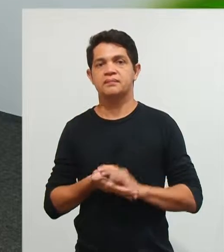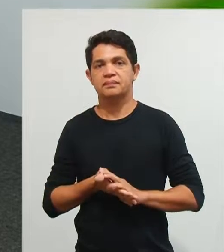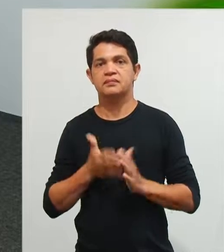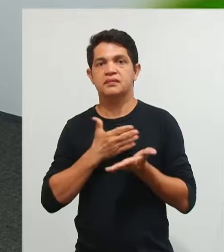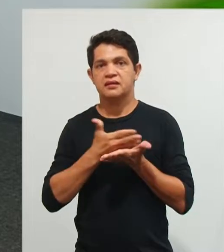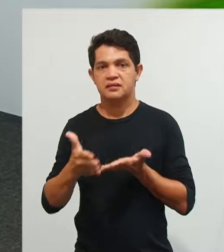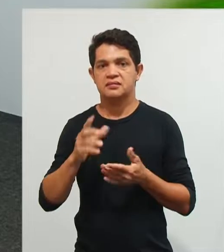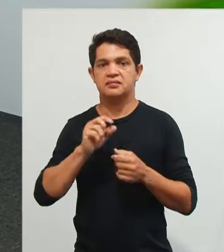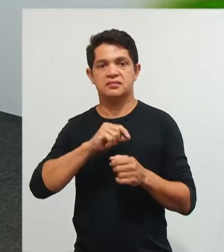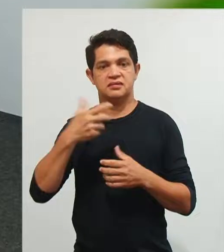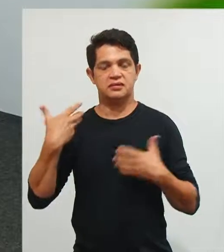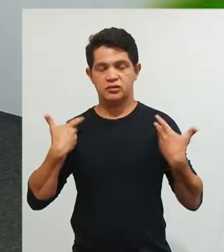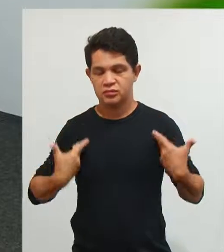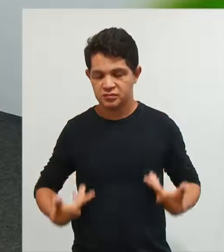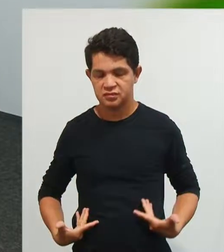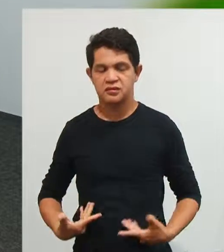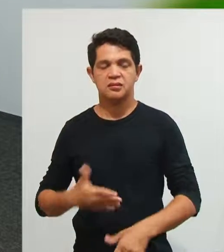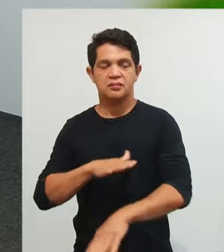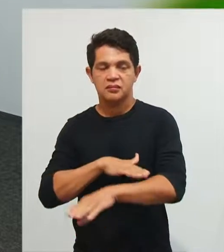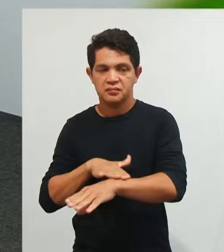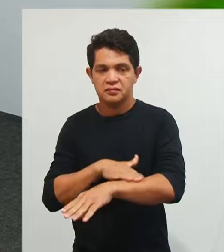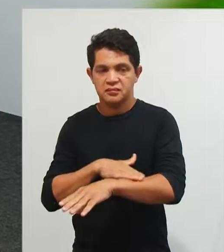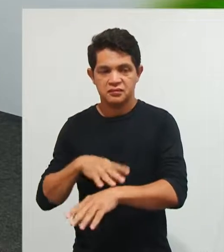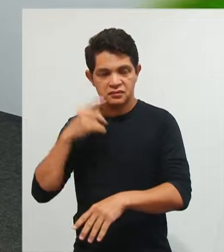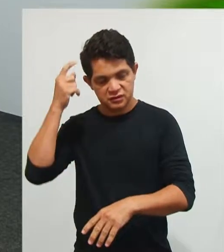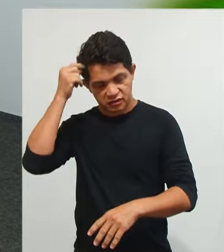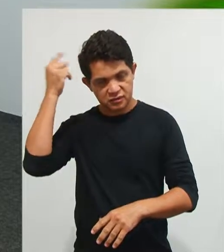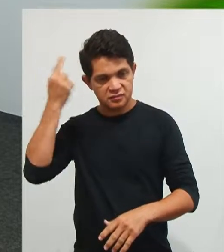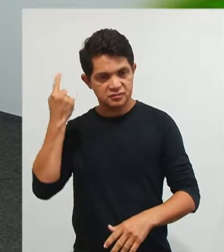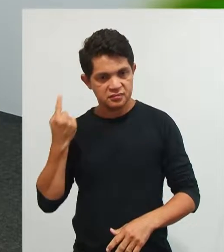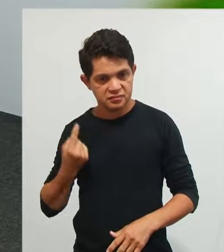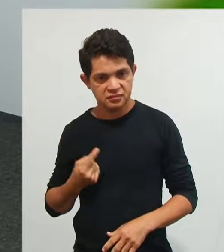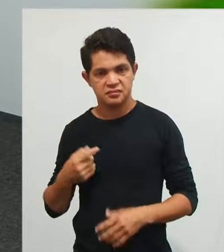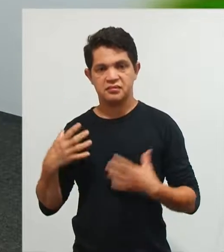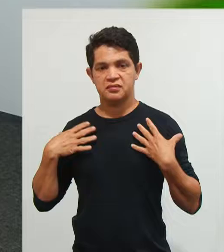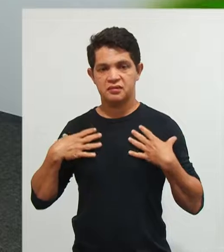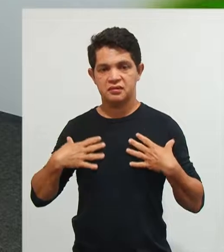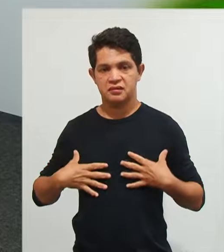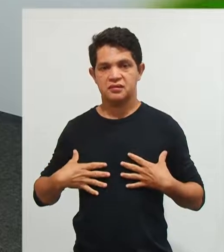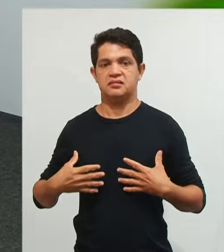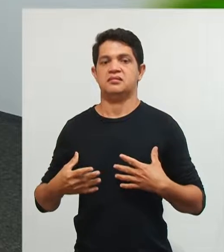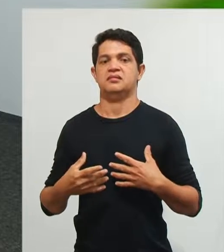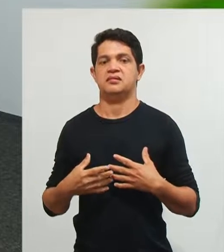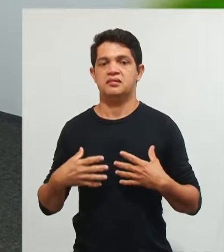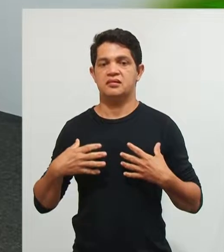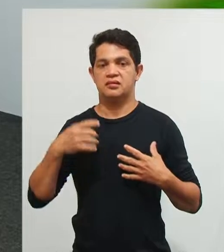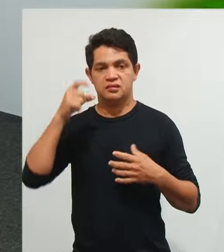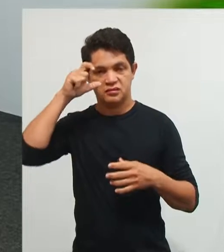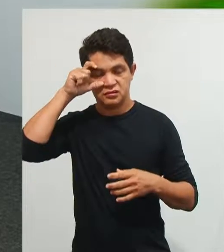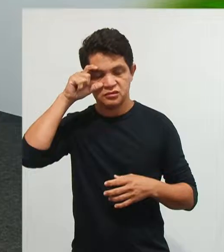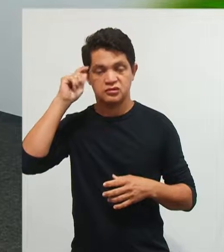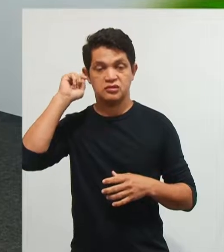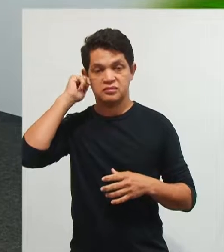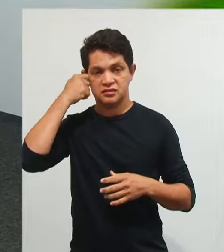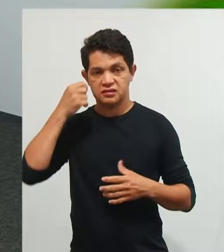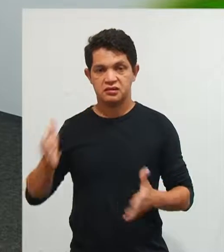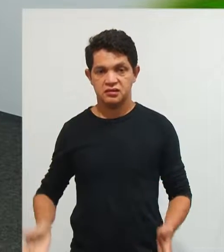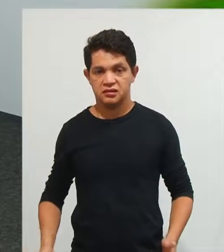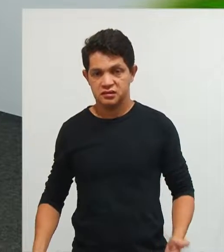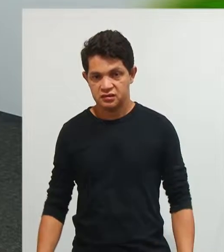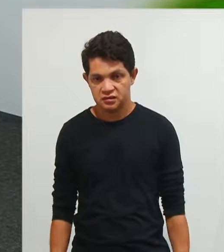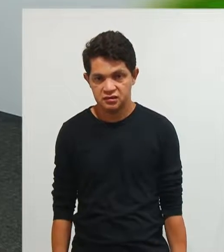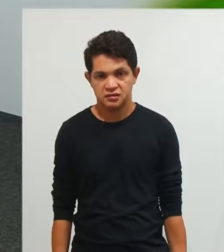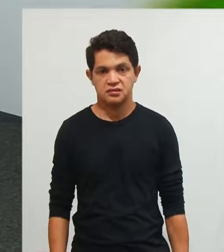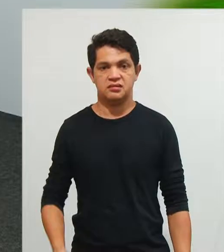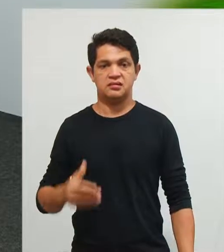Sou morena, tenho cabelos castanhos, curtos e encaracolados. Uso óculos, meus óculos são